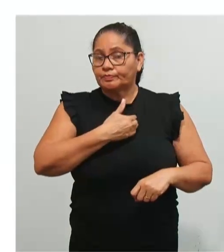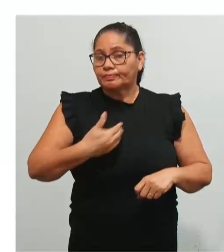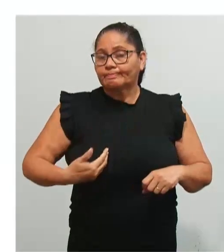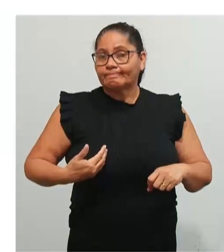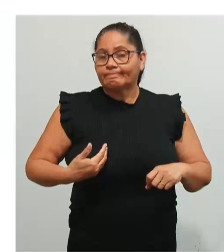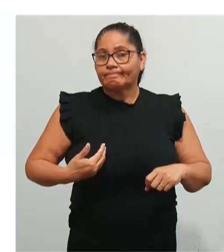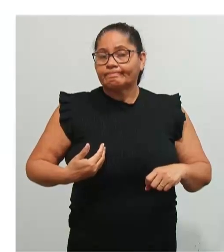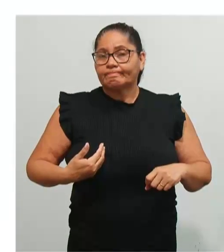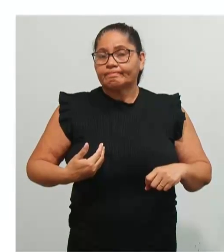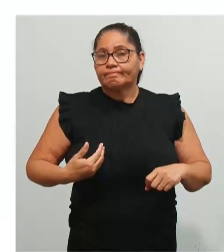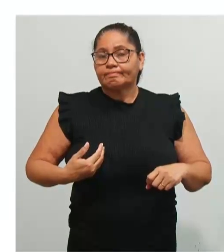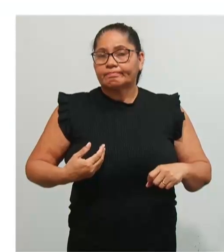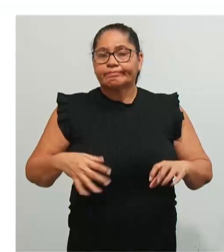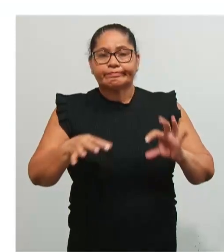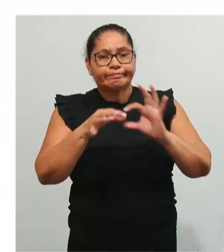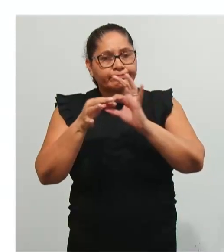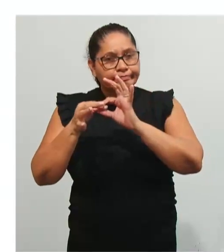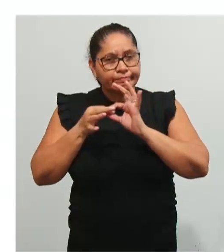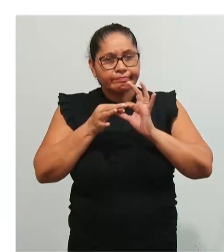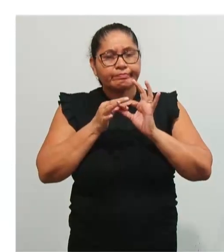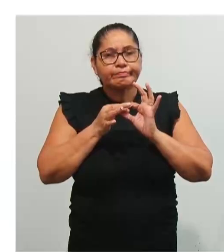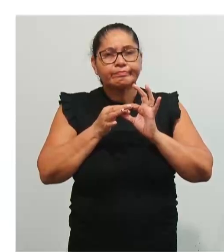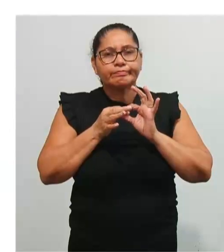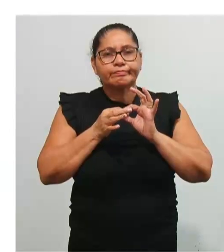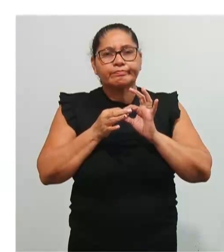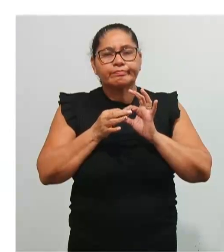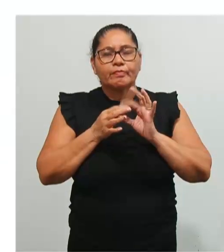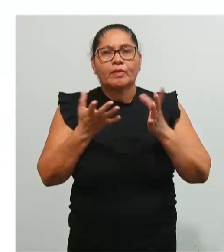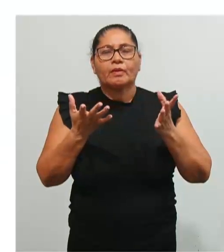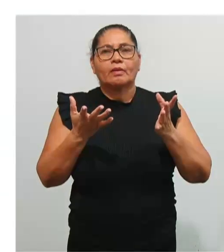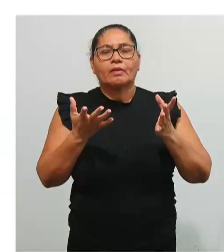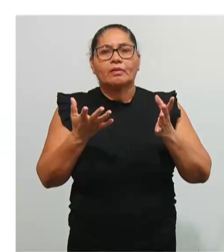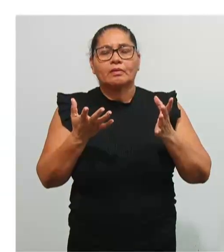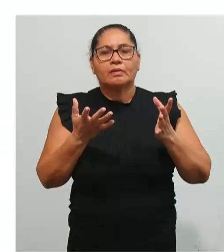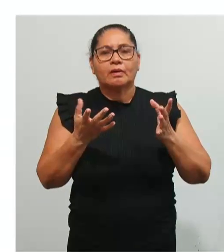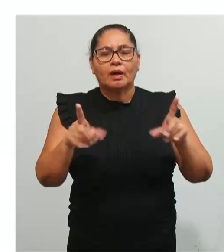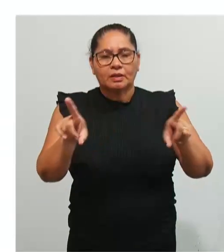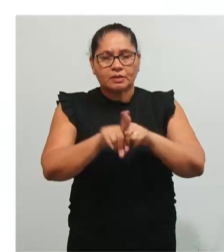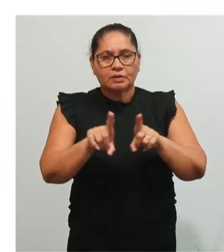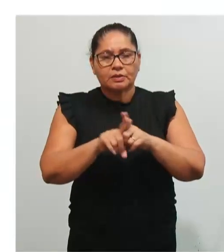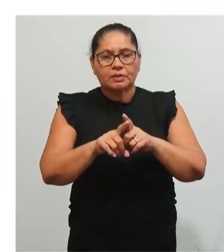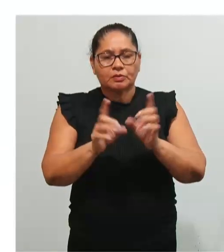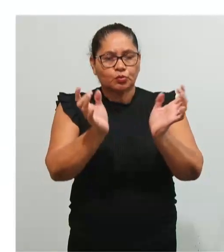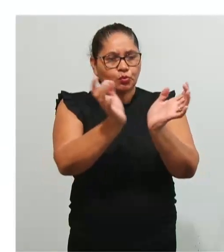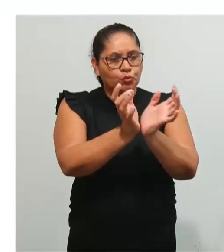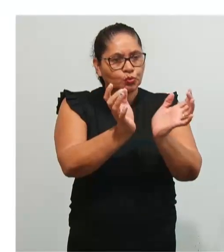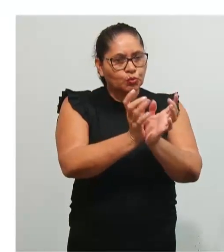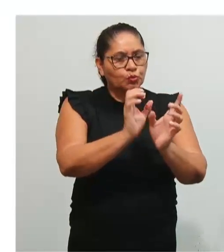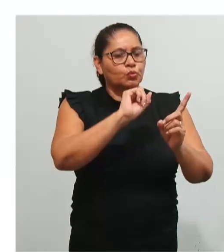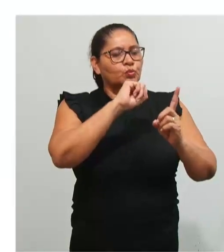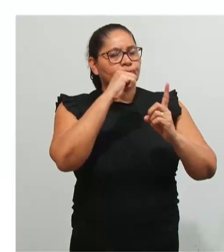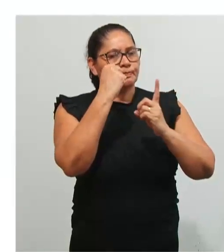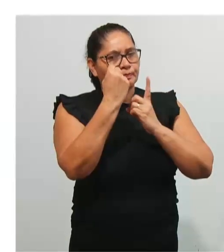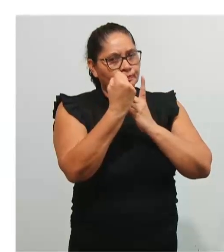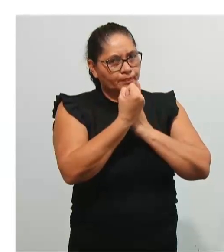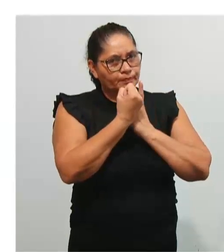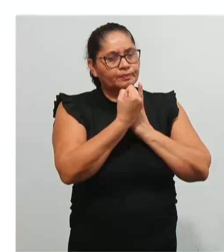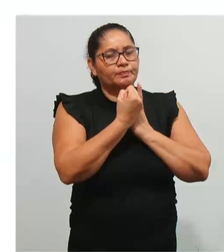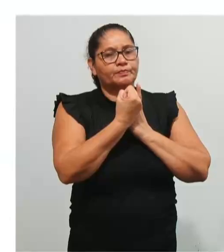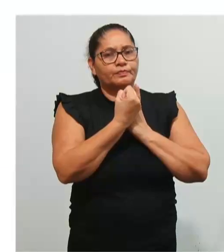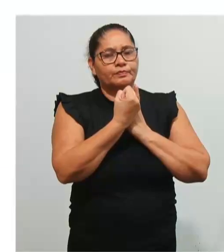articular alianças e coalizões, ou seja, pactos, entre os diferentes grupos sociopolíticos